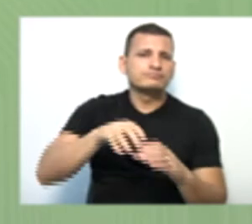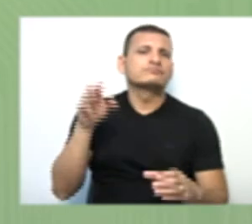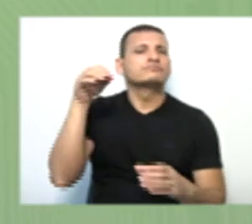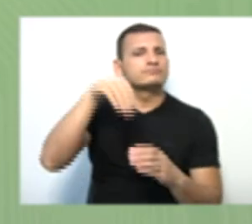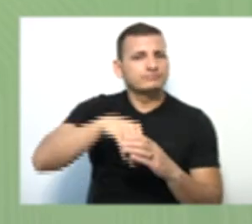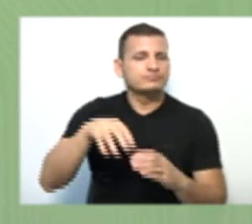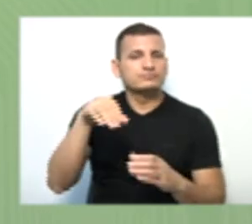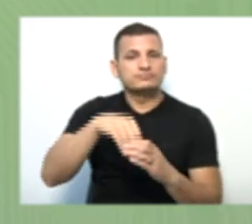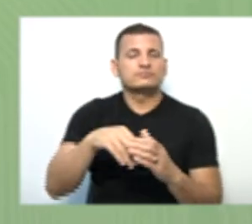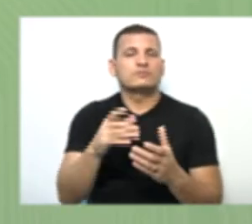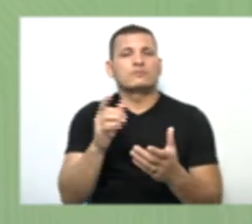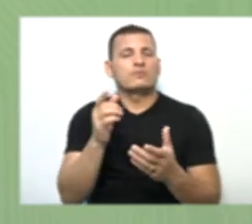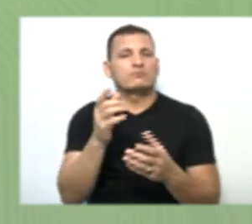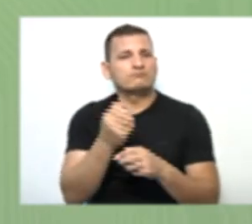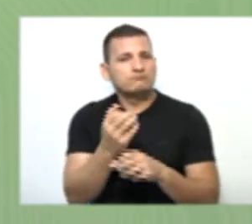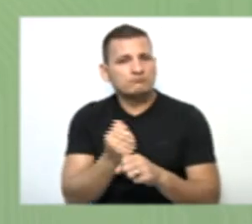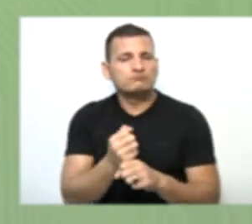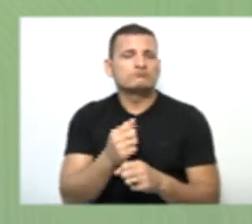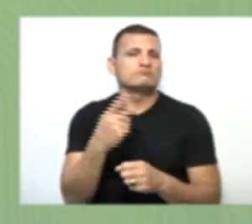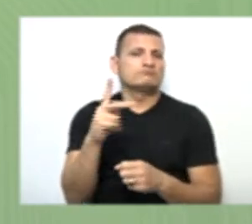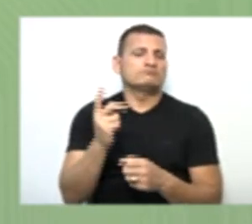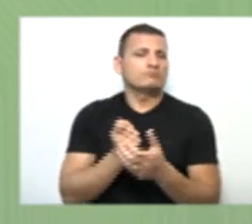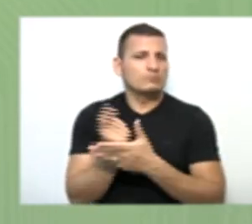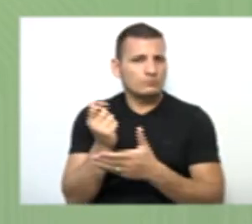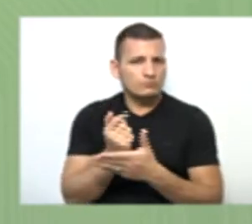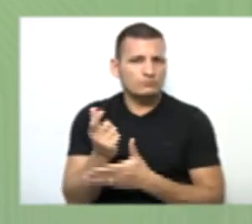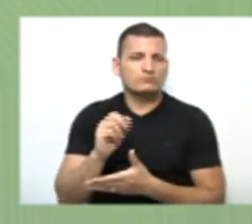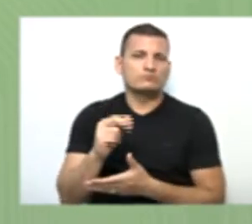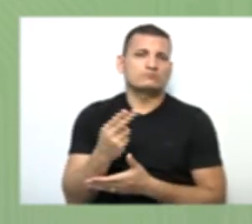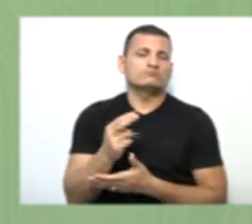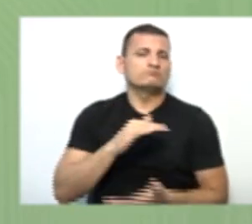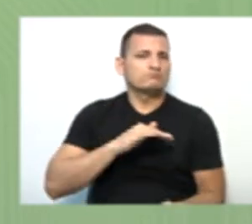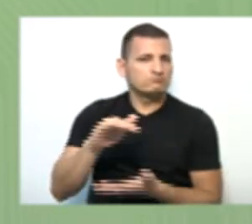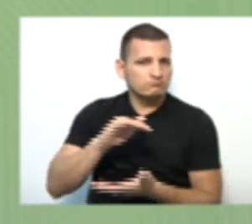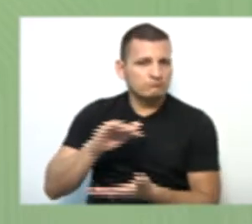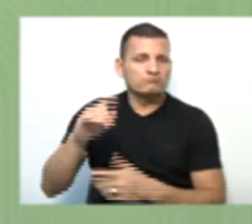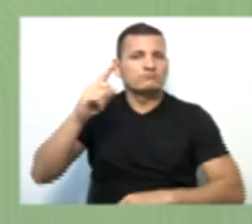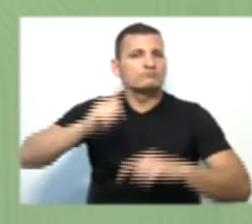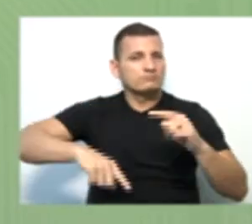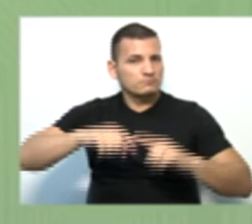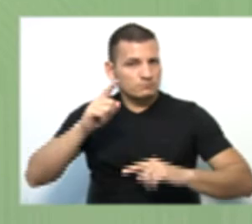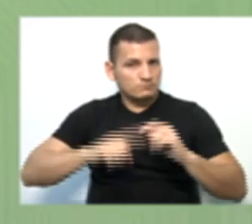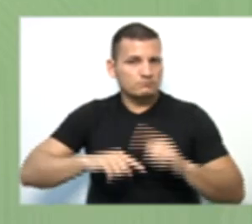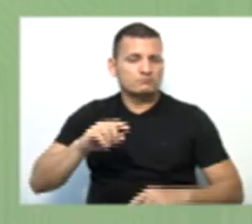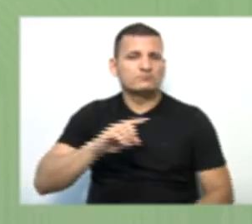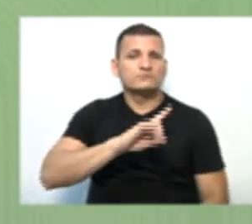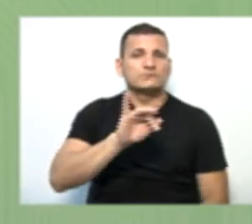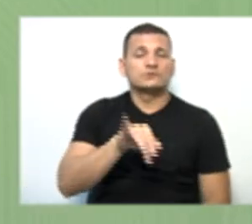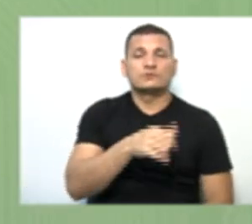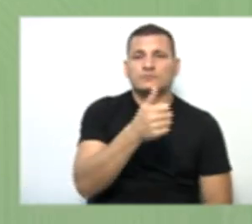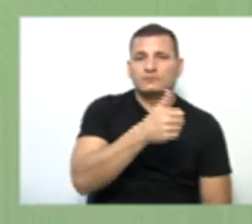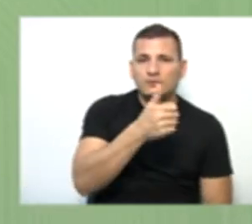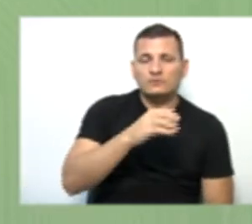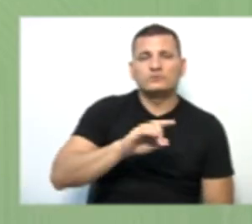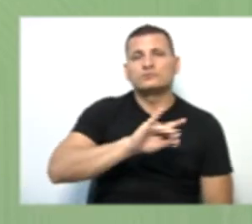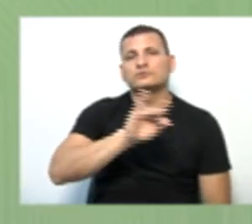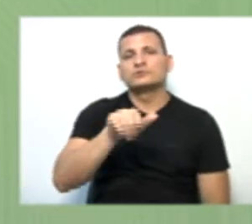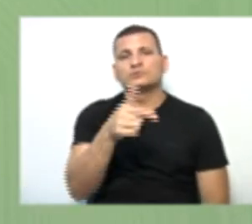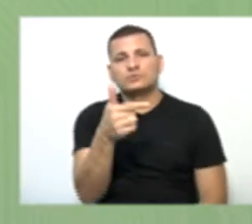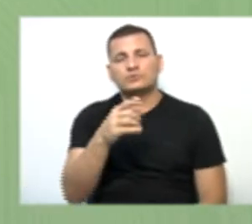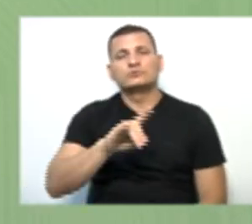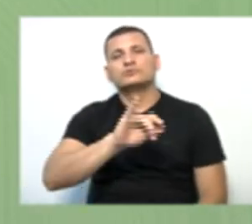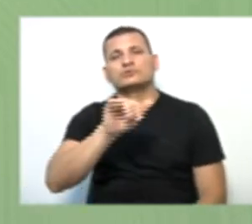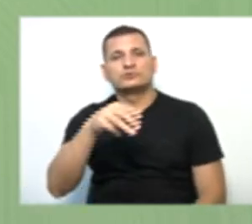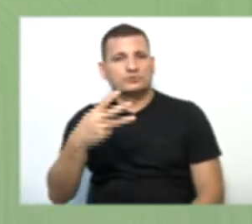suas compras, as suas entregas de produto diariamente, do dia 1º, do dia 2, do dia 3, tudo